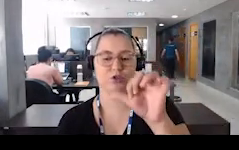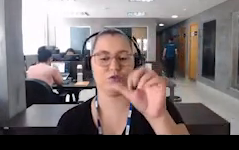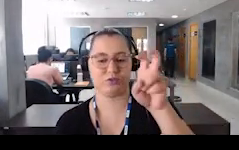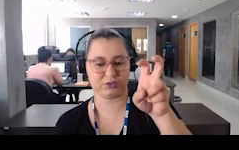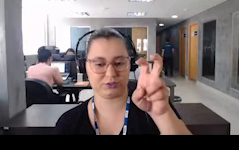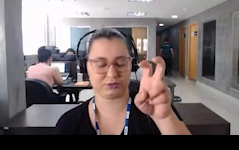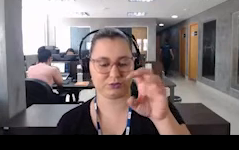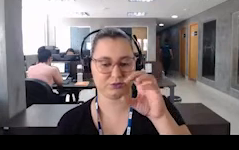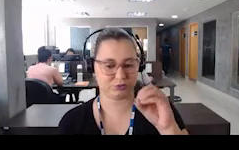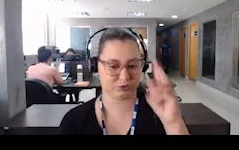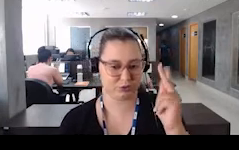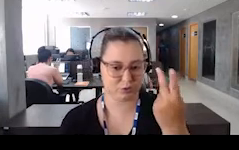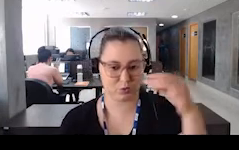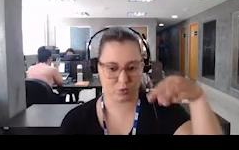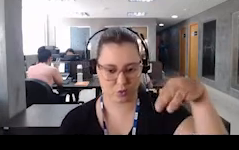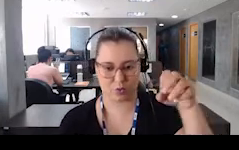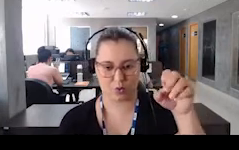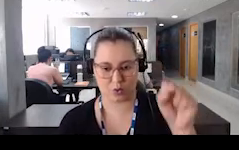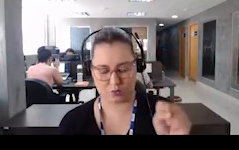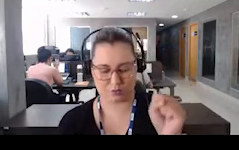24,95 ohms.